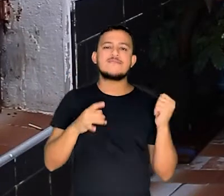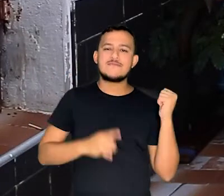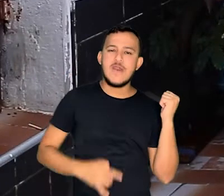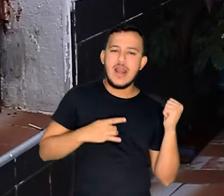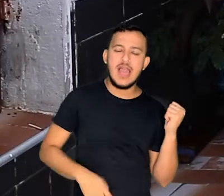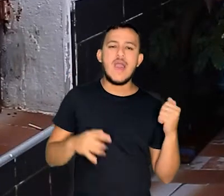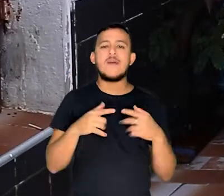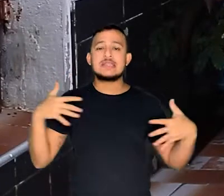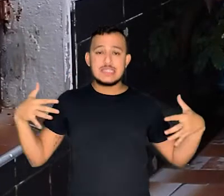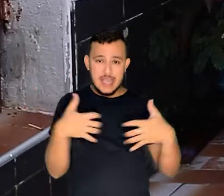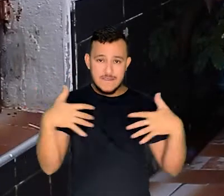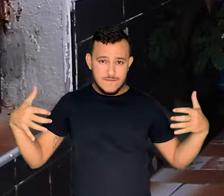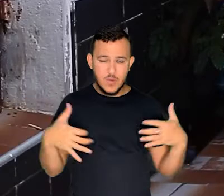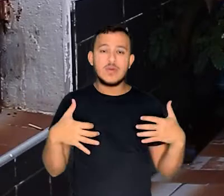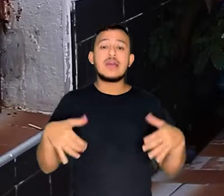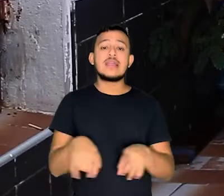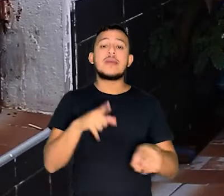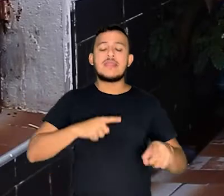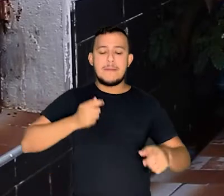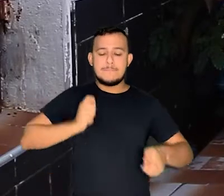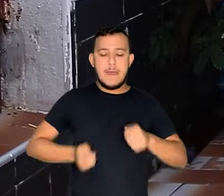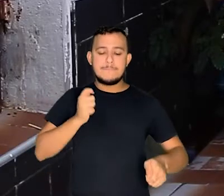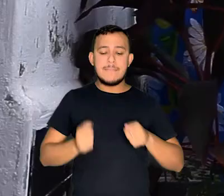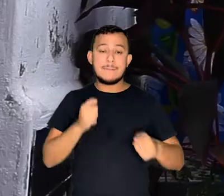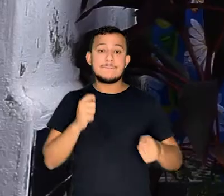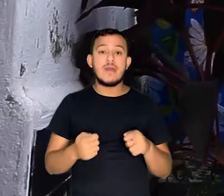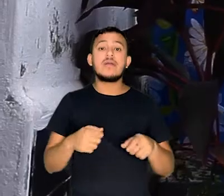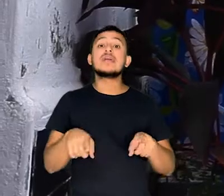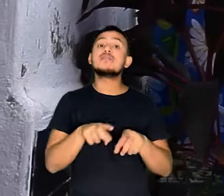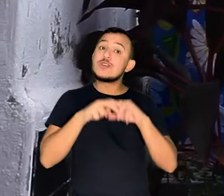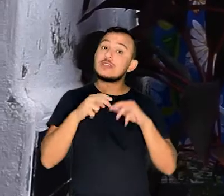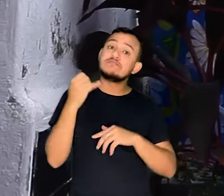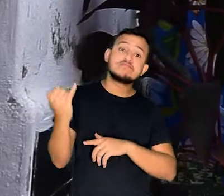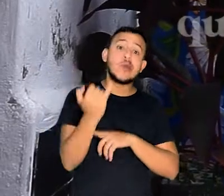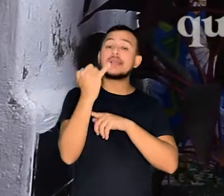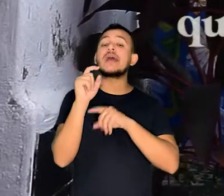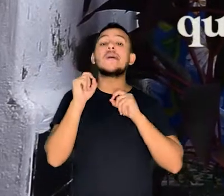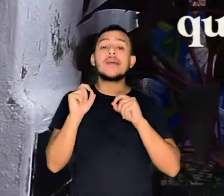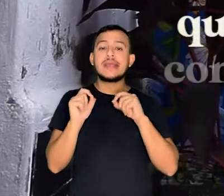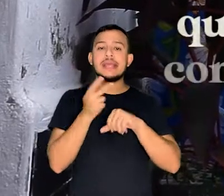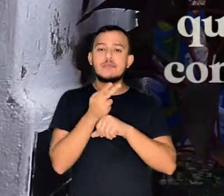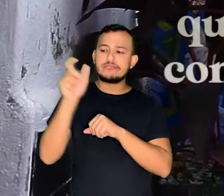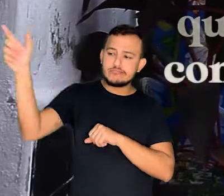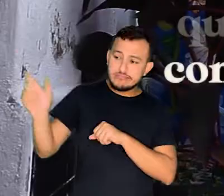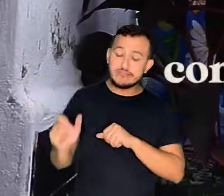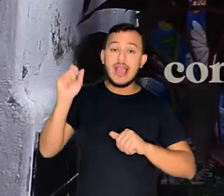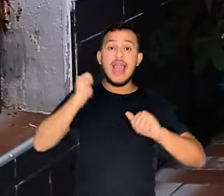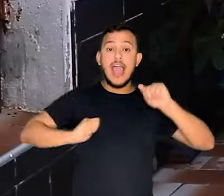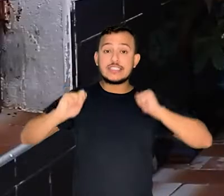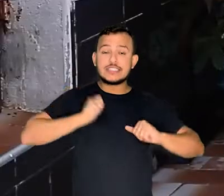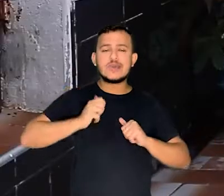violão, por uma sanfona, muito apenas um zabumba acompanhando. Então é importante a gente buscar que os artistas